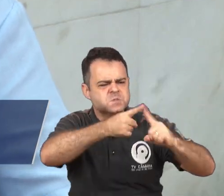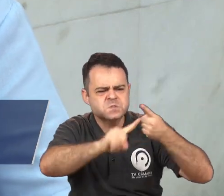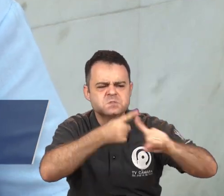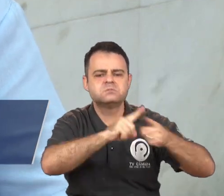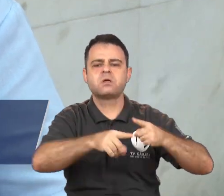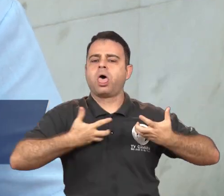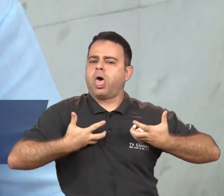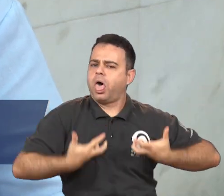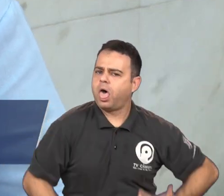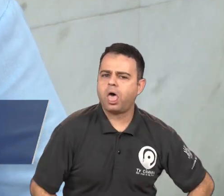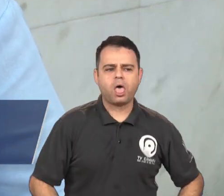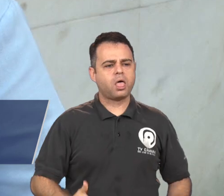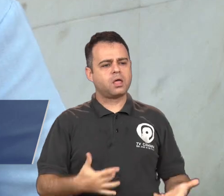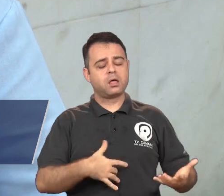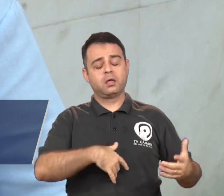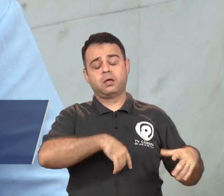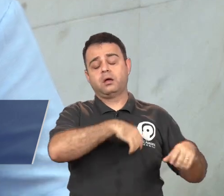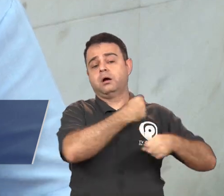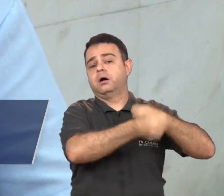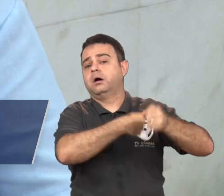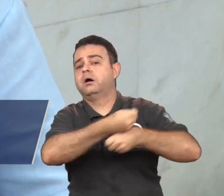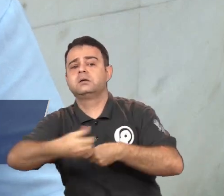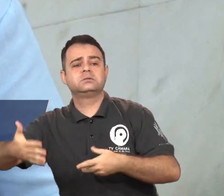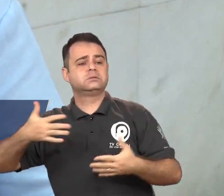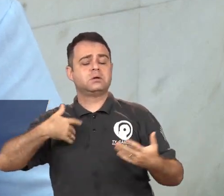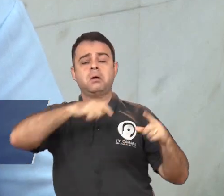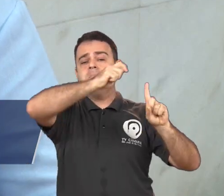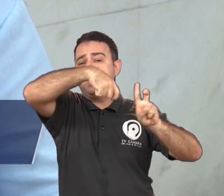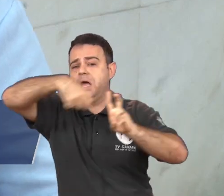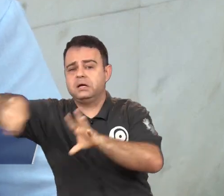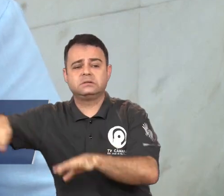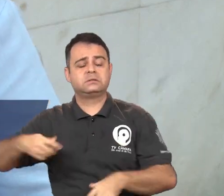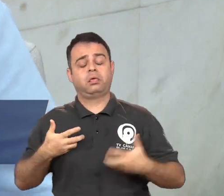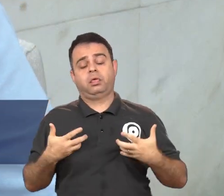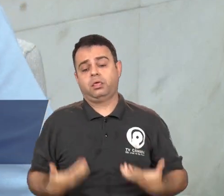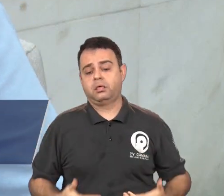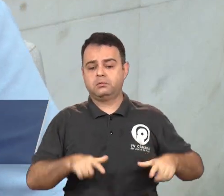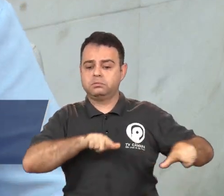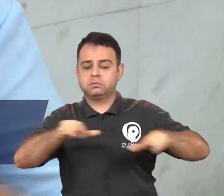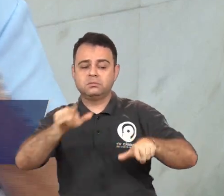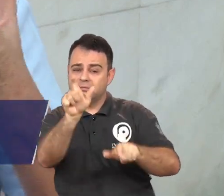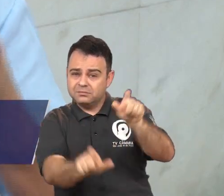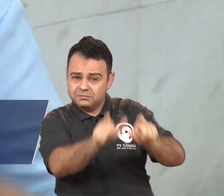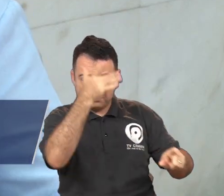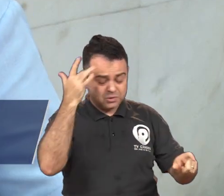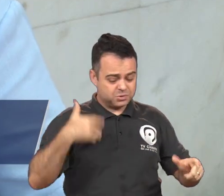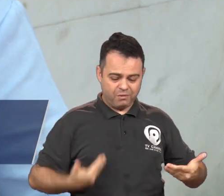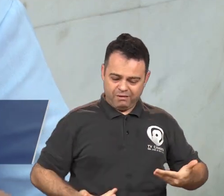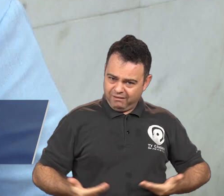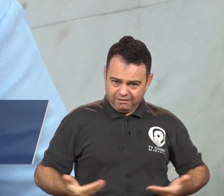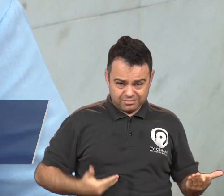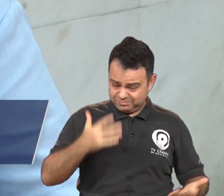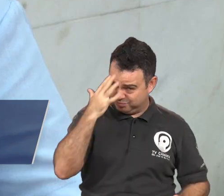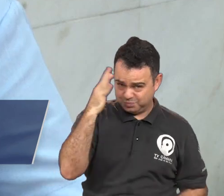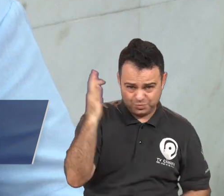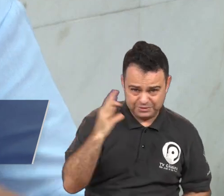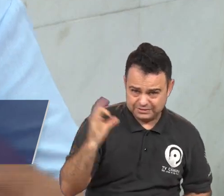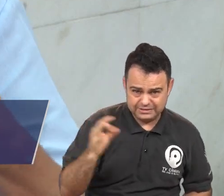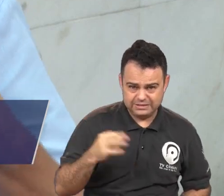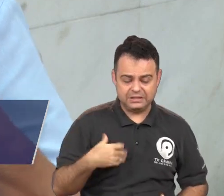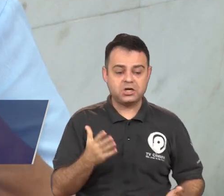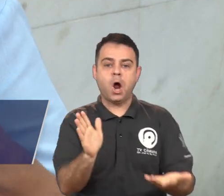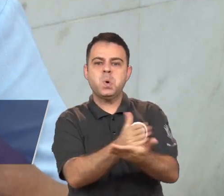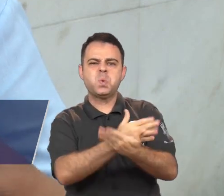difícil, é desgastante, se arrasta por anos, por meses, trabalhadores não entendem, você tem até